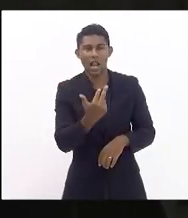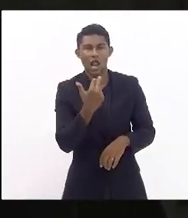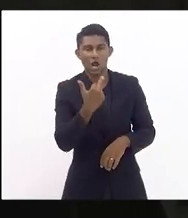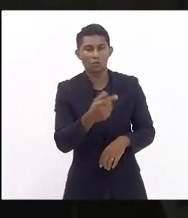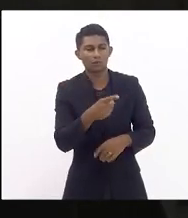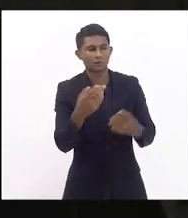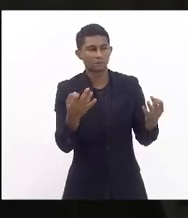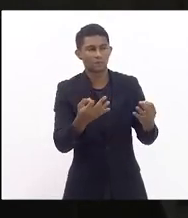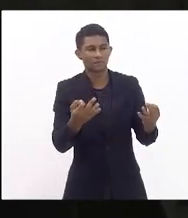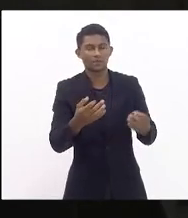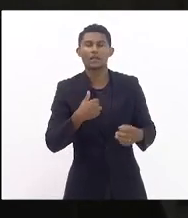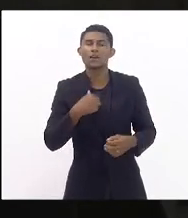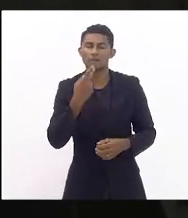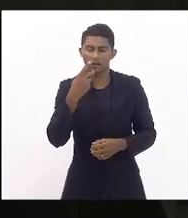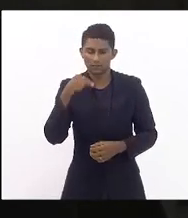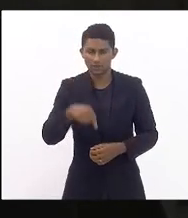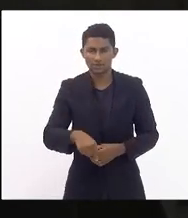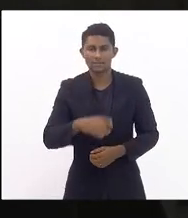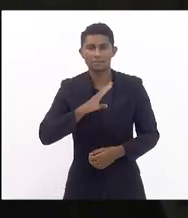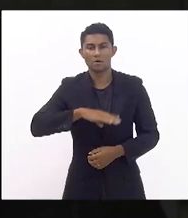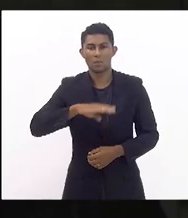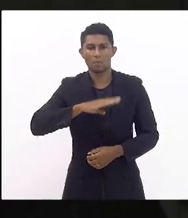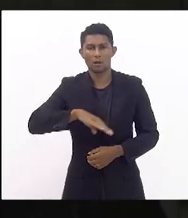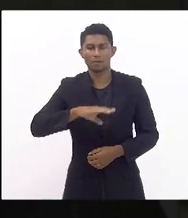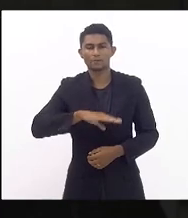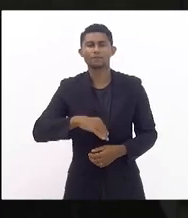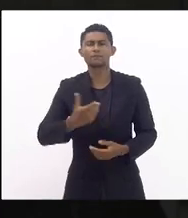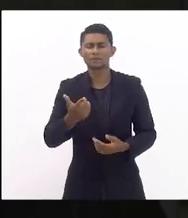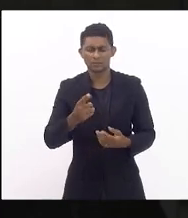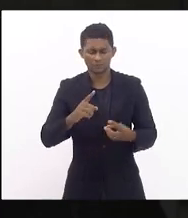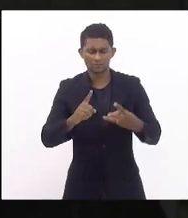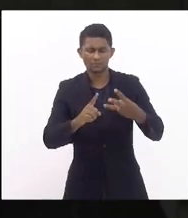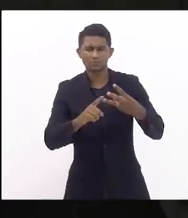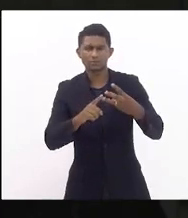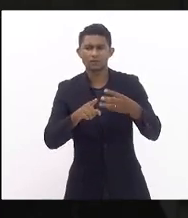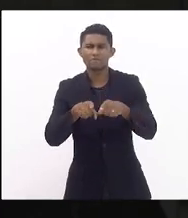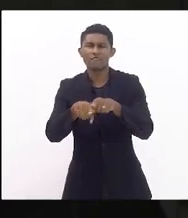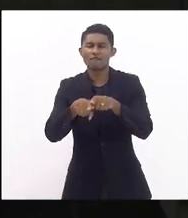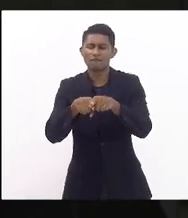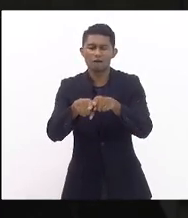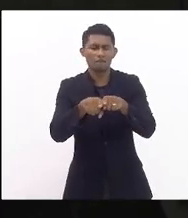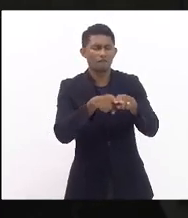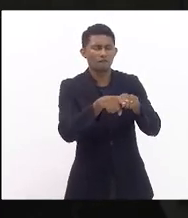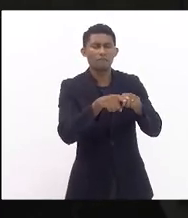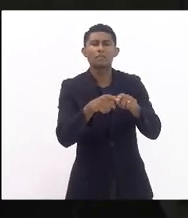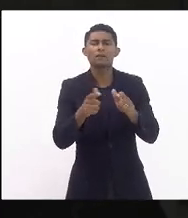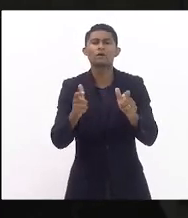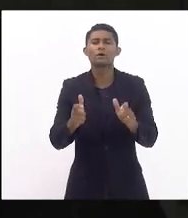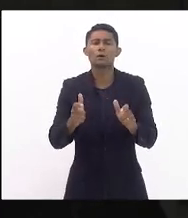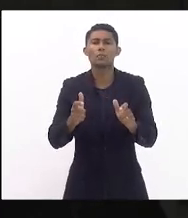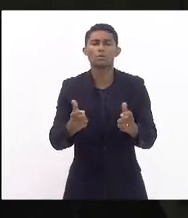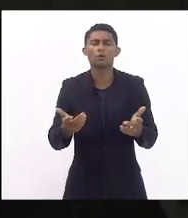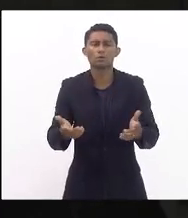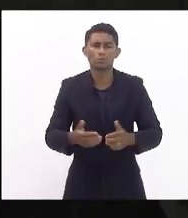em português. Cadê a fraternidade? Cadê a fraternidade?